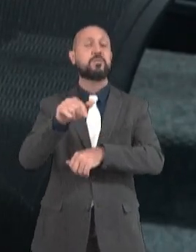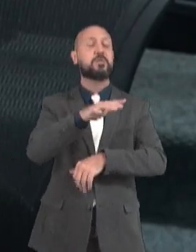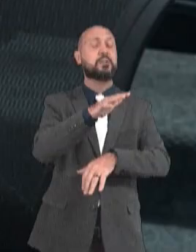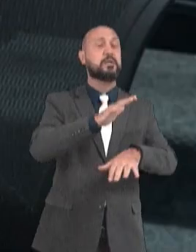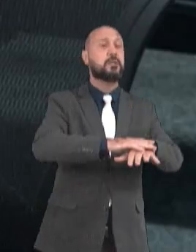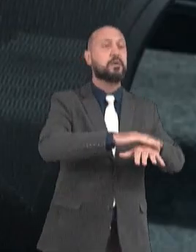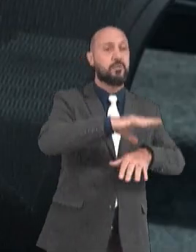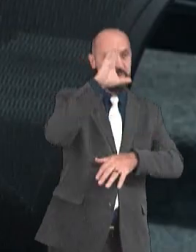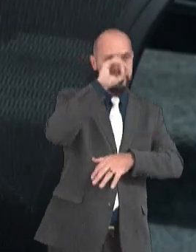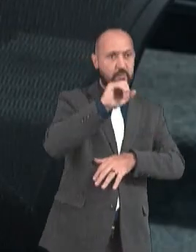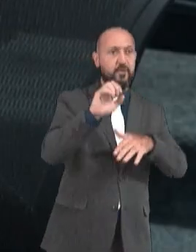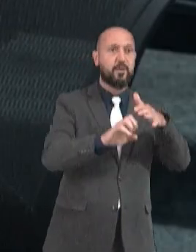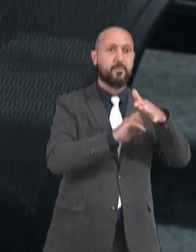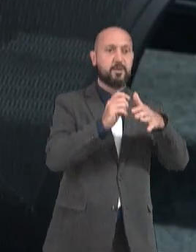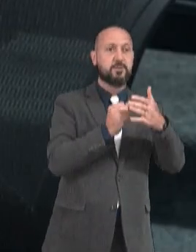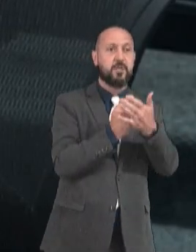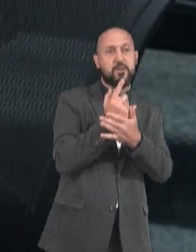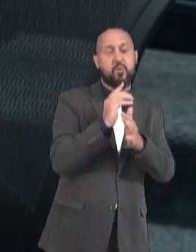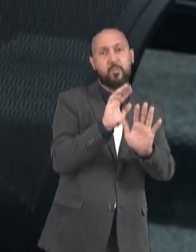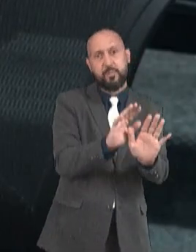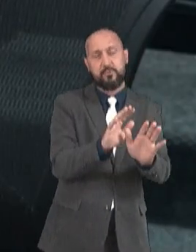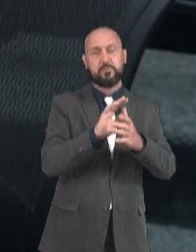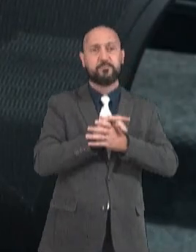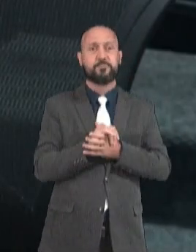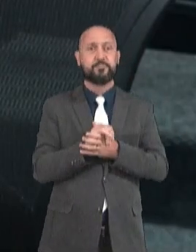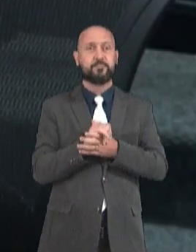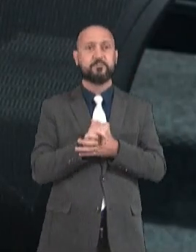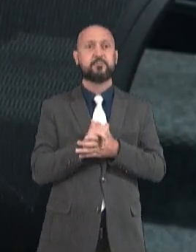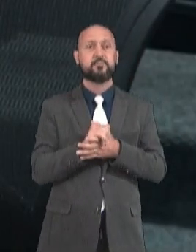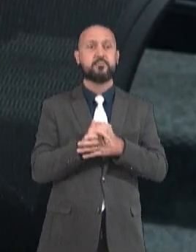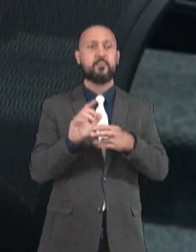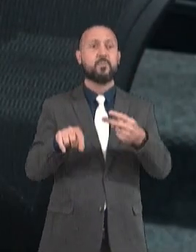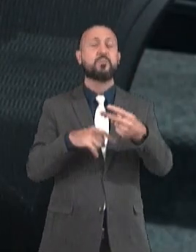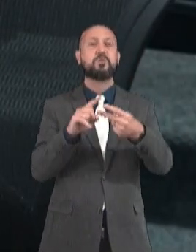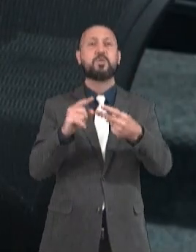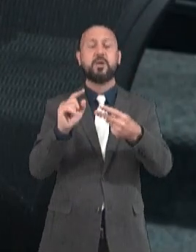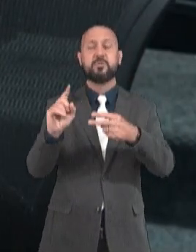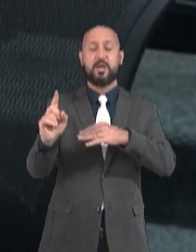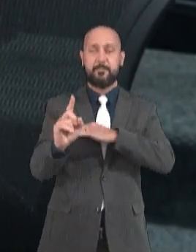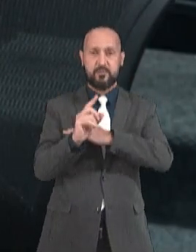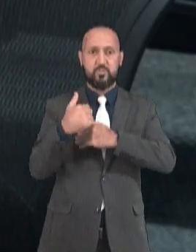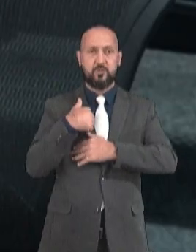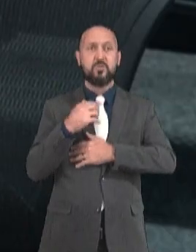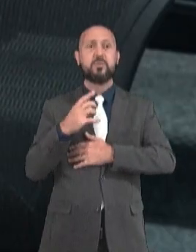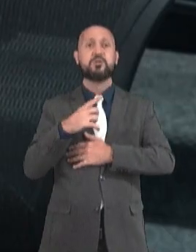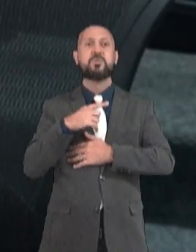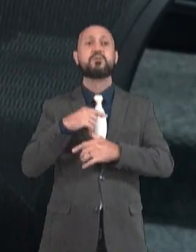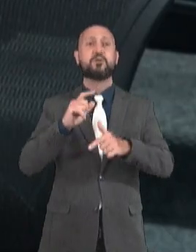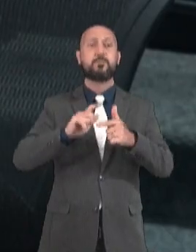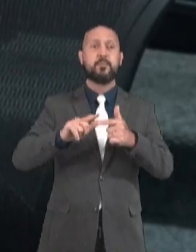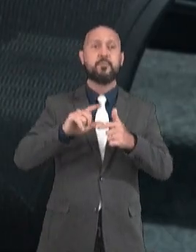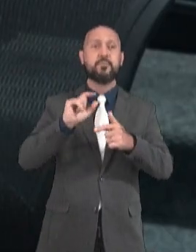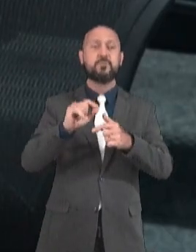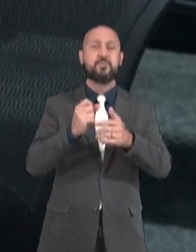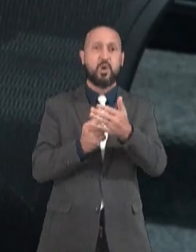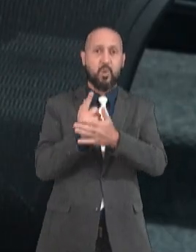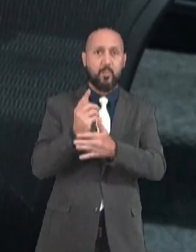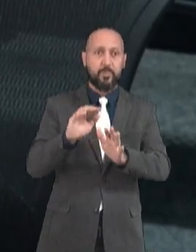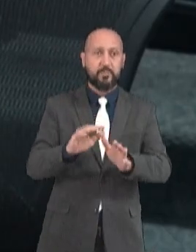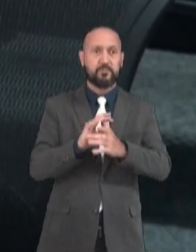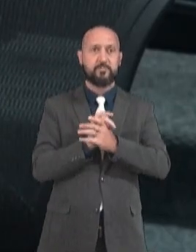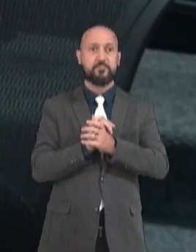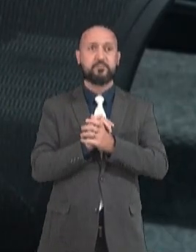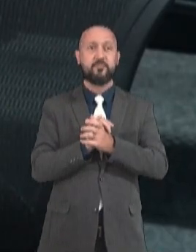transportadora quem decide é a empresa do qual ela está comprando. Segundo, eu acho que o consumidor, eu também já passei por esse processo de fazer uma